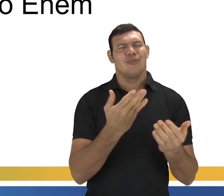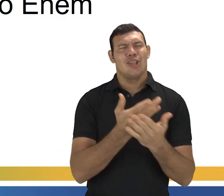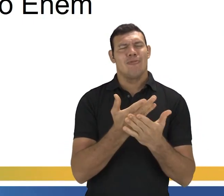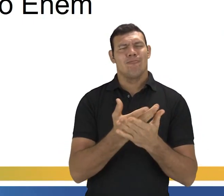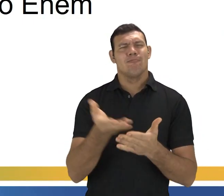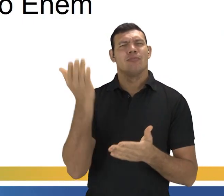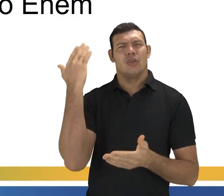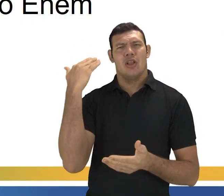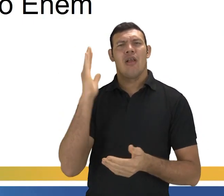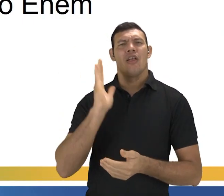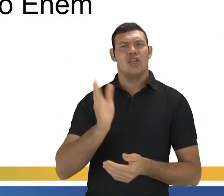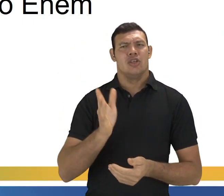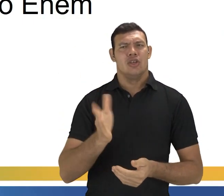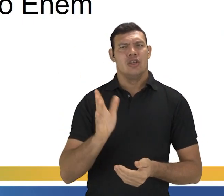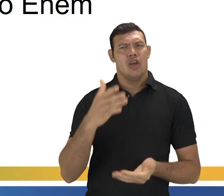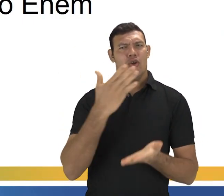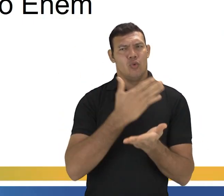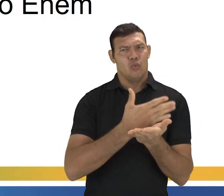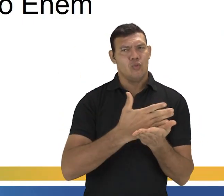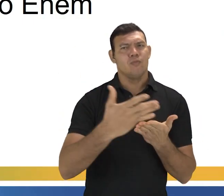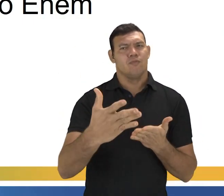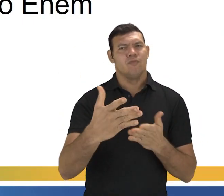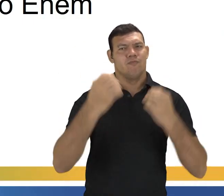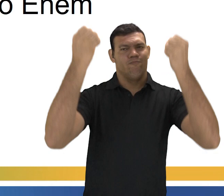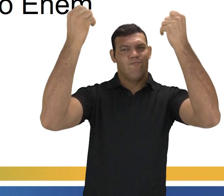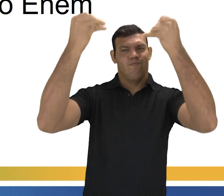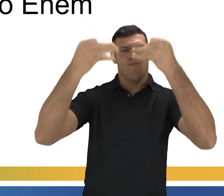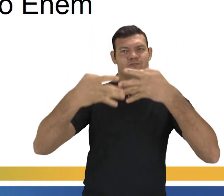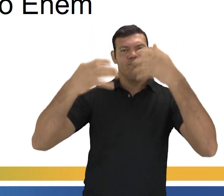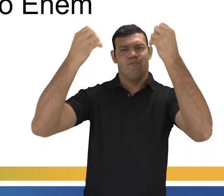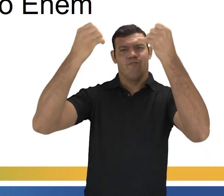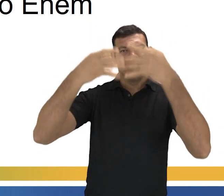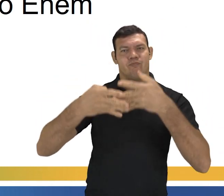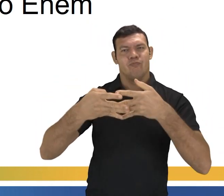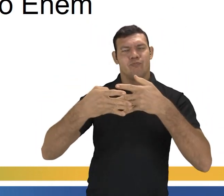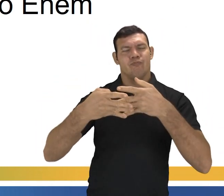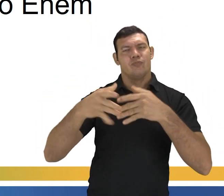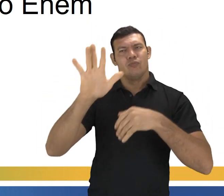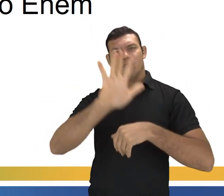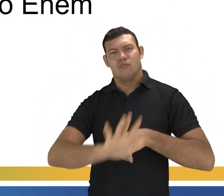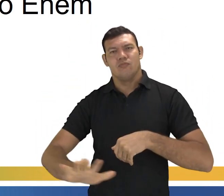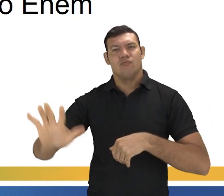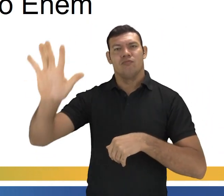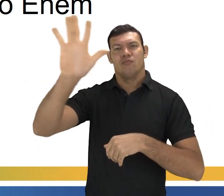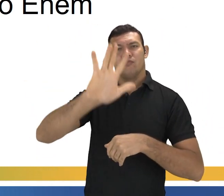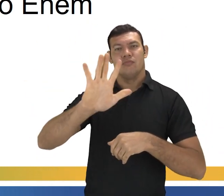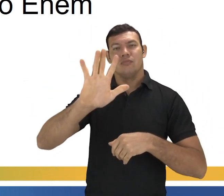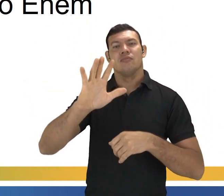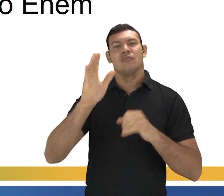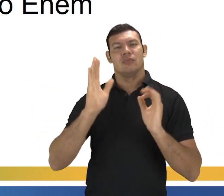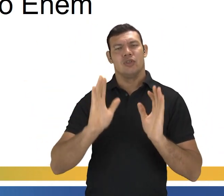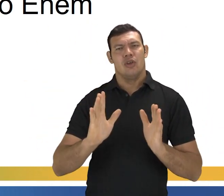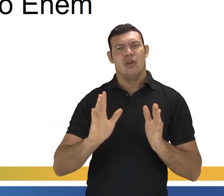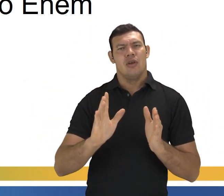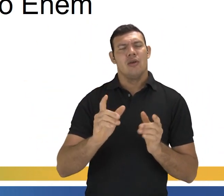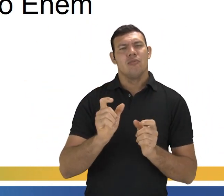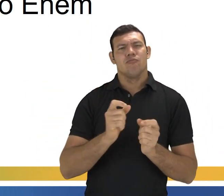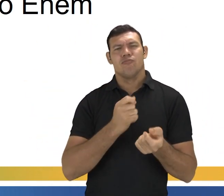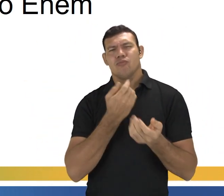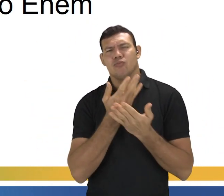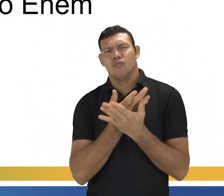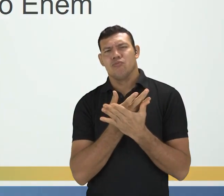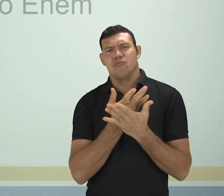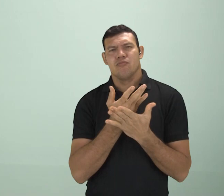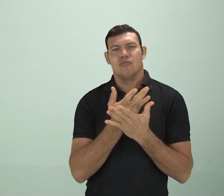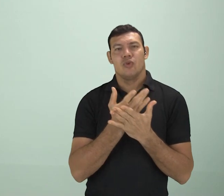aqui uma aula sobre o texto dissertativo argumentativo de um modo mais geral, já trabalhamos algumas formas de introdução